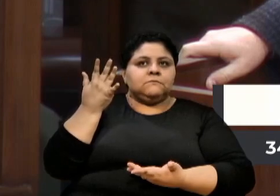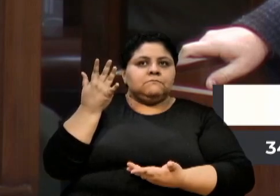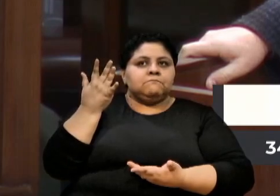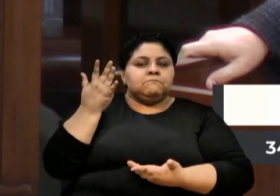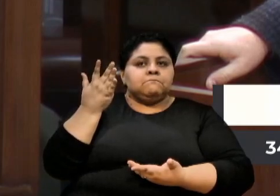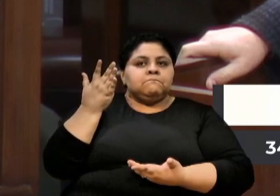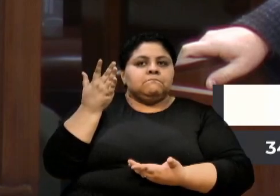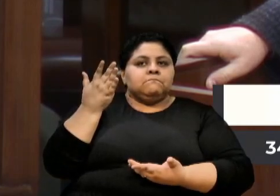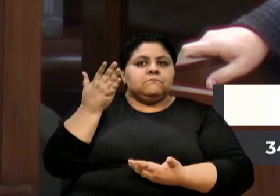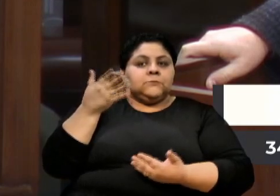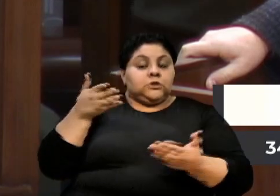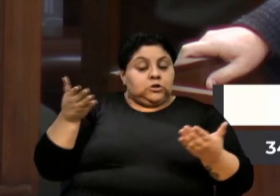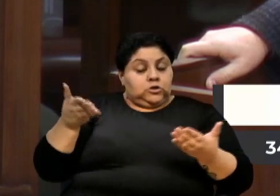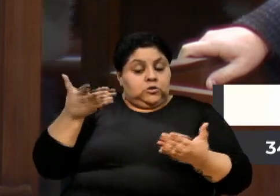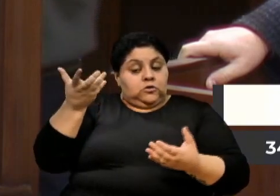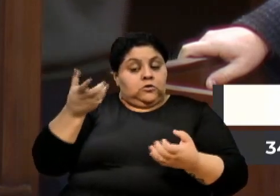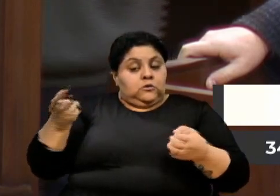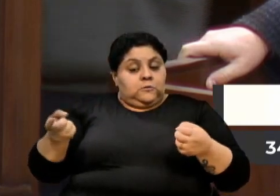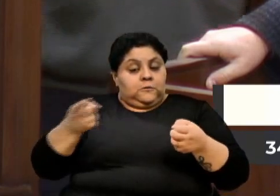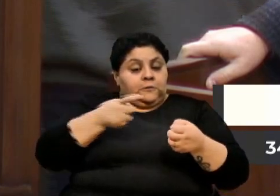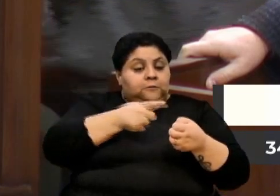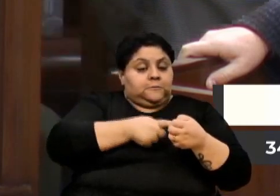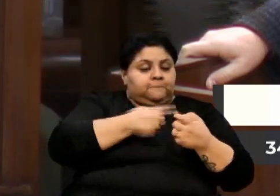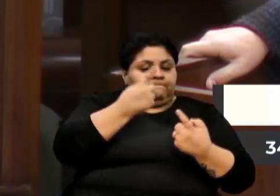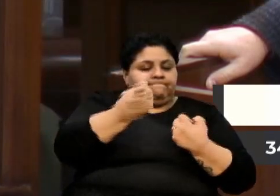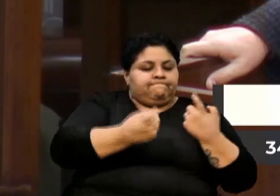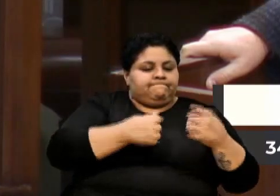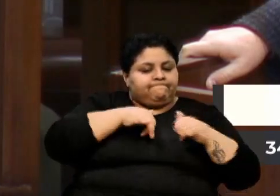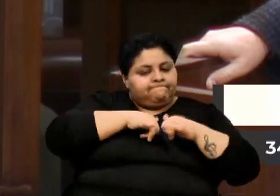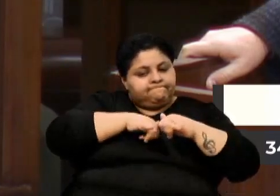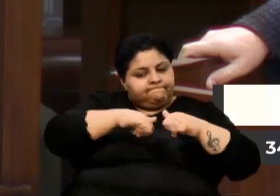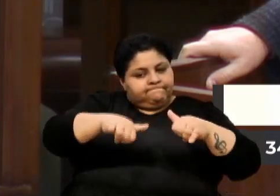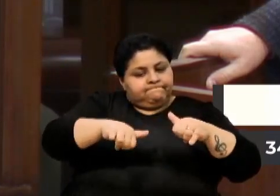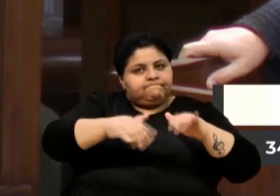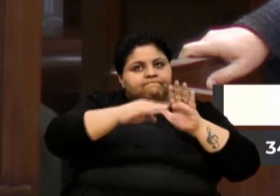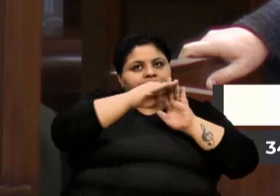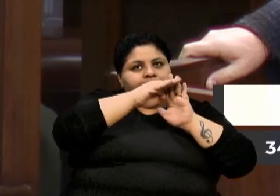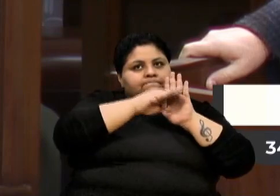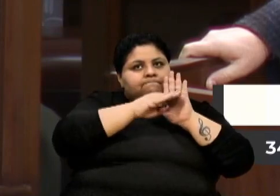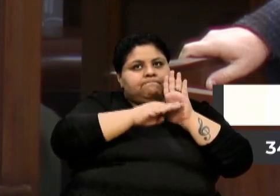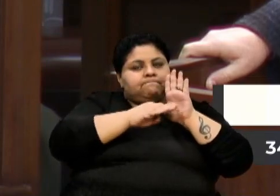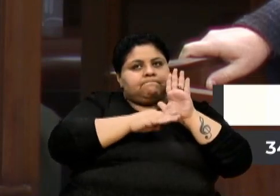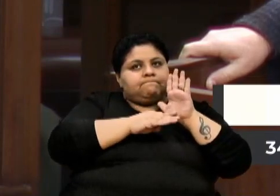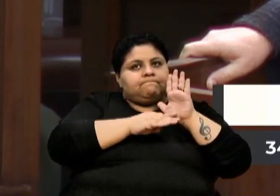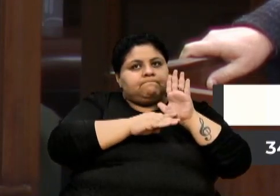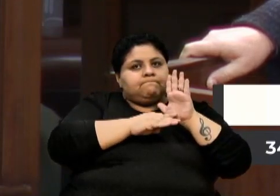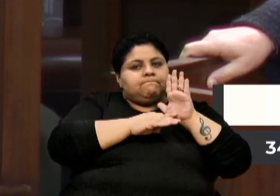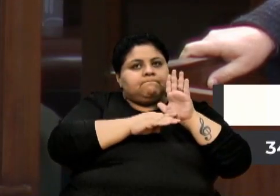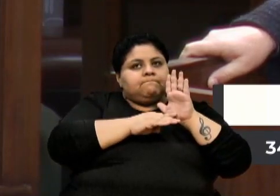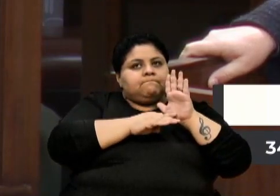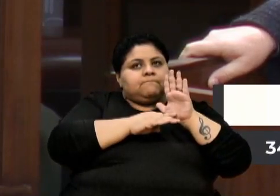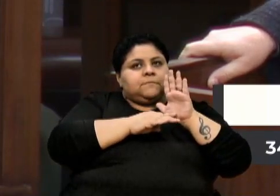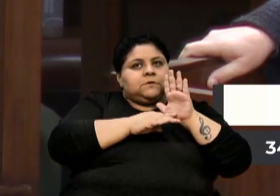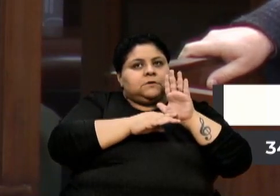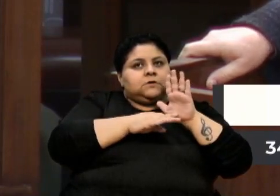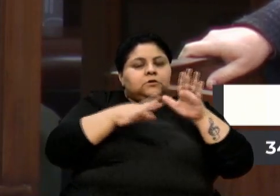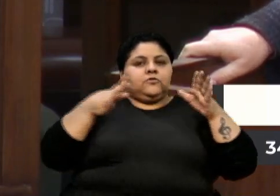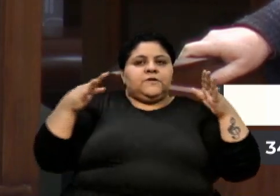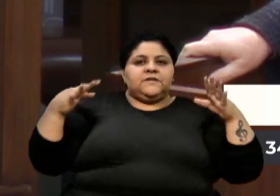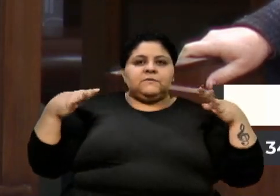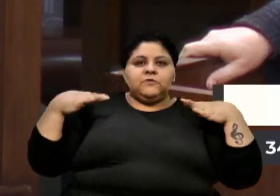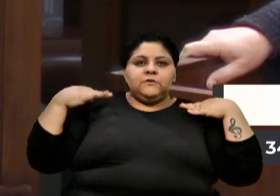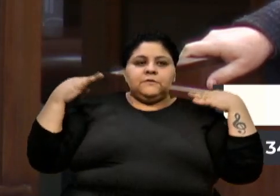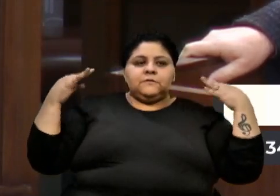trazer algumas informações e alguns dados com relação ao turismo religioso, porque eu acredito,